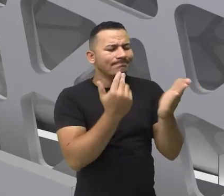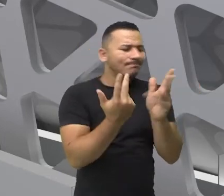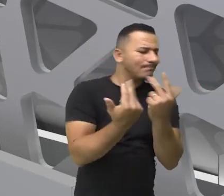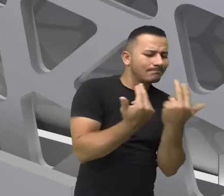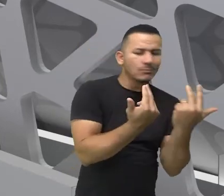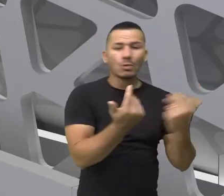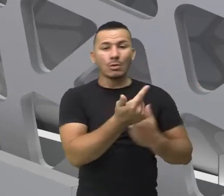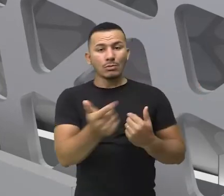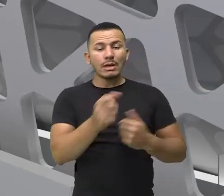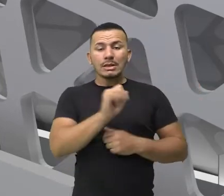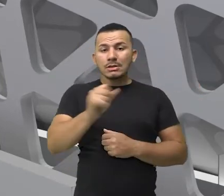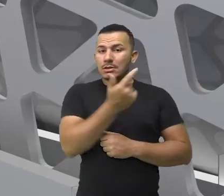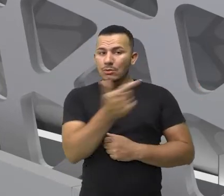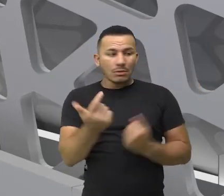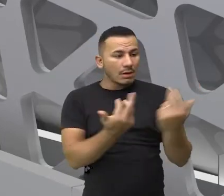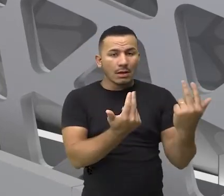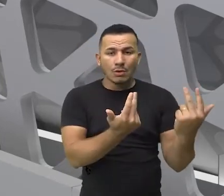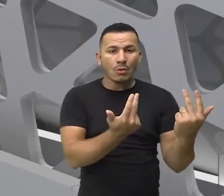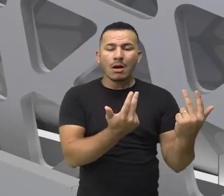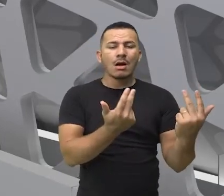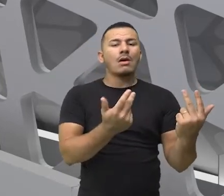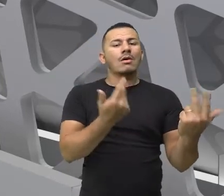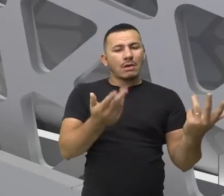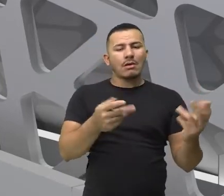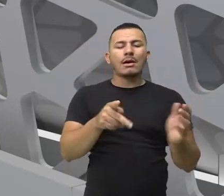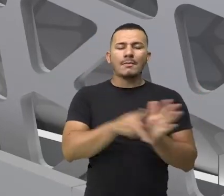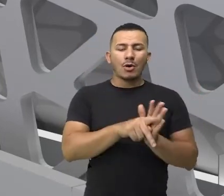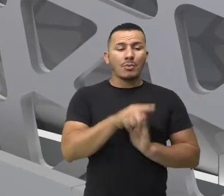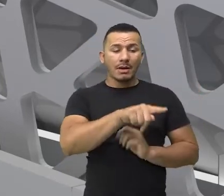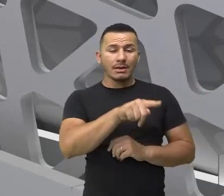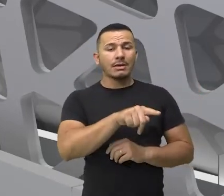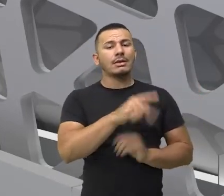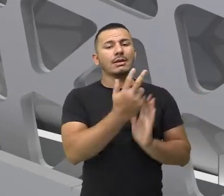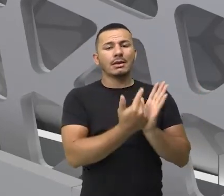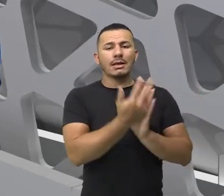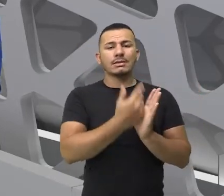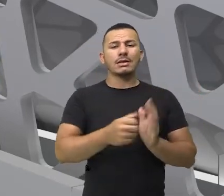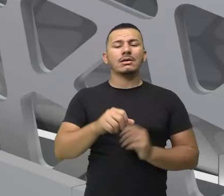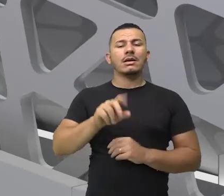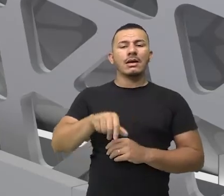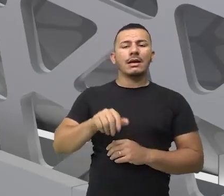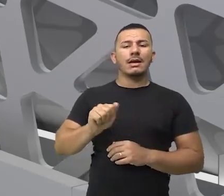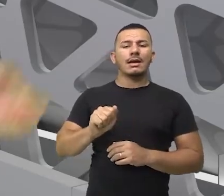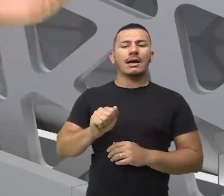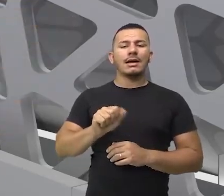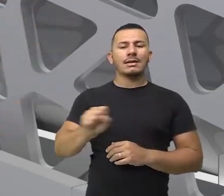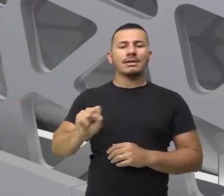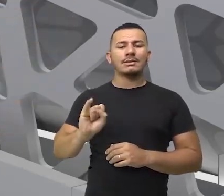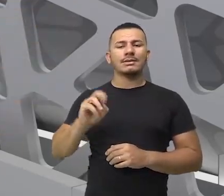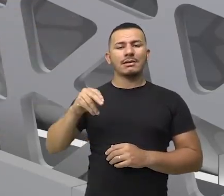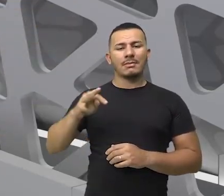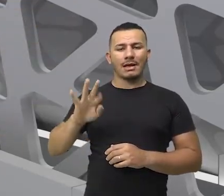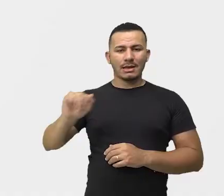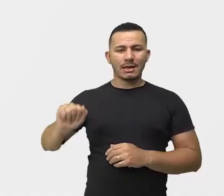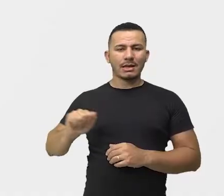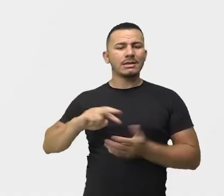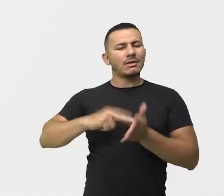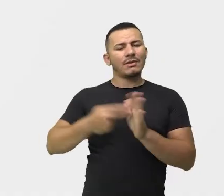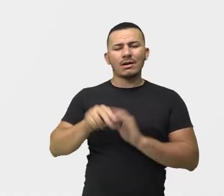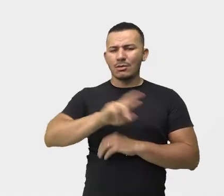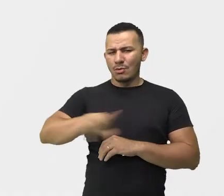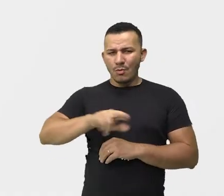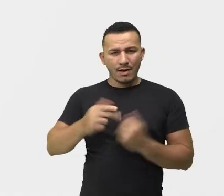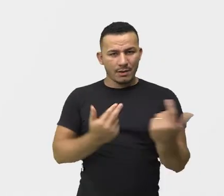figuras. Então, se você não consegue ter as mesmas figuras, você diz que você está diante de figuras assimétricas. Vamos continuar?